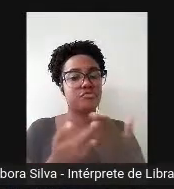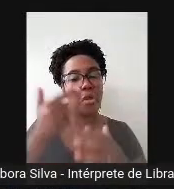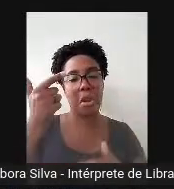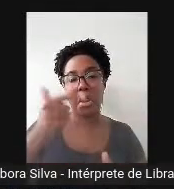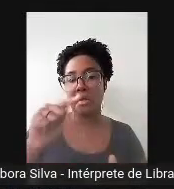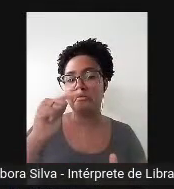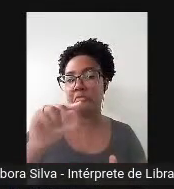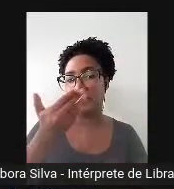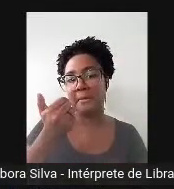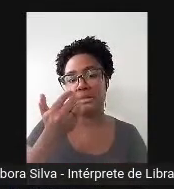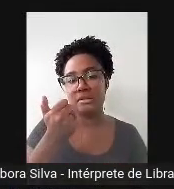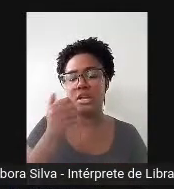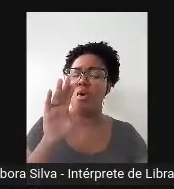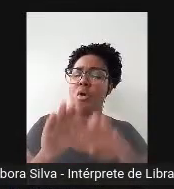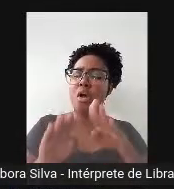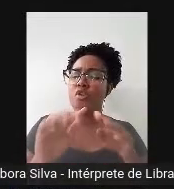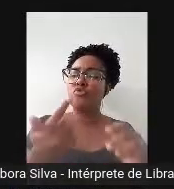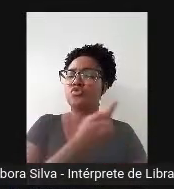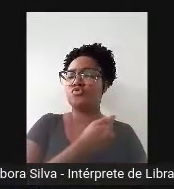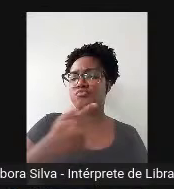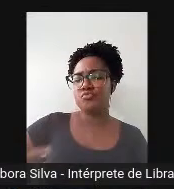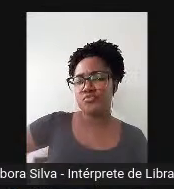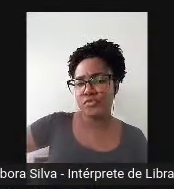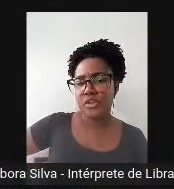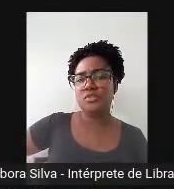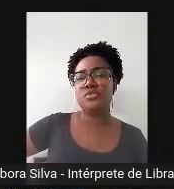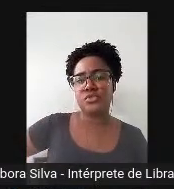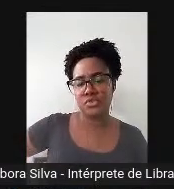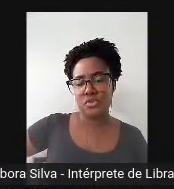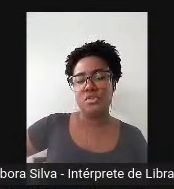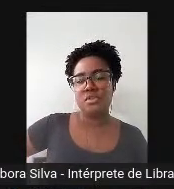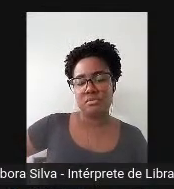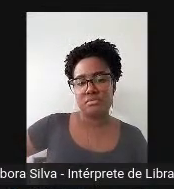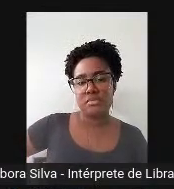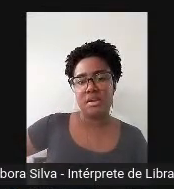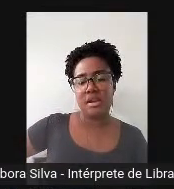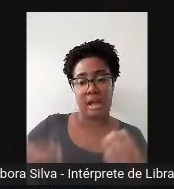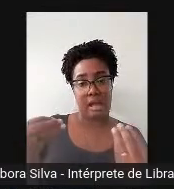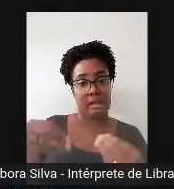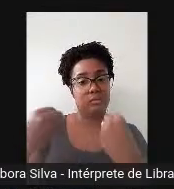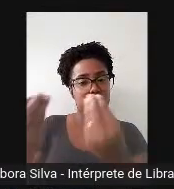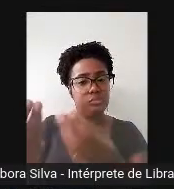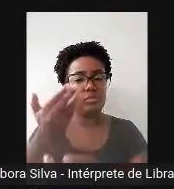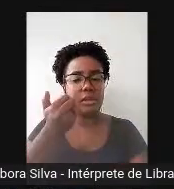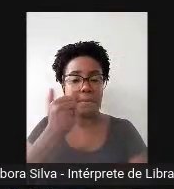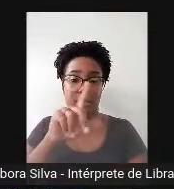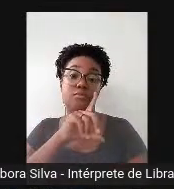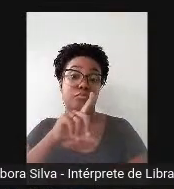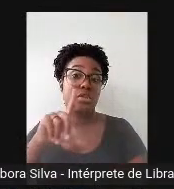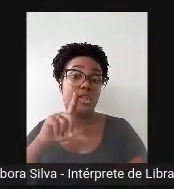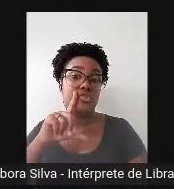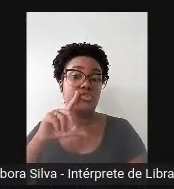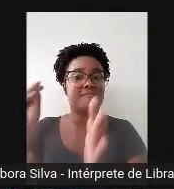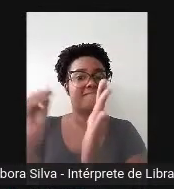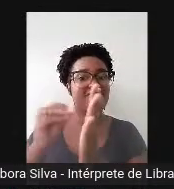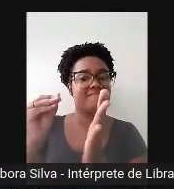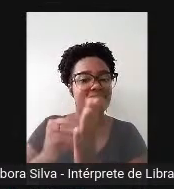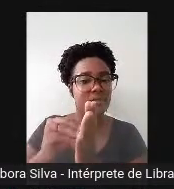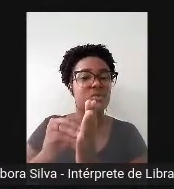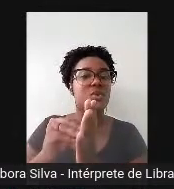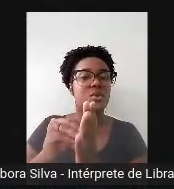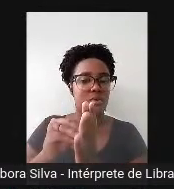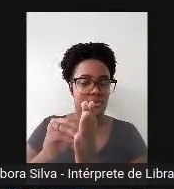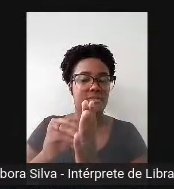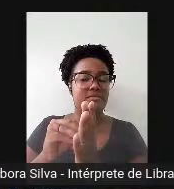governos estaduais reduziram a distribuição de alimentos a somente as crianças que estavam no cadastro único, não cumprindo com o